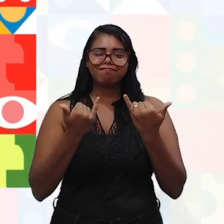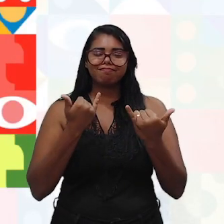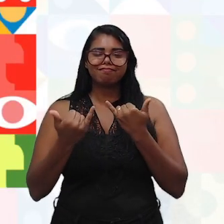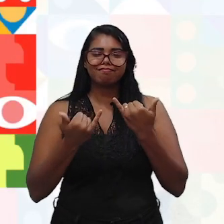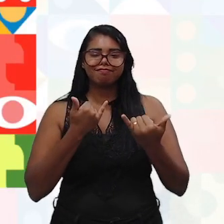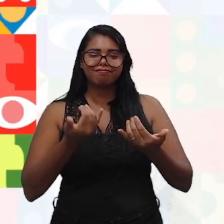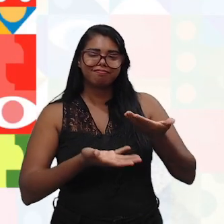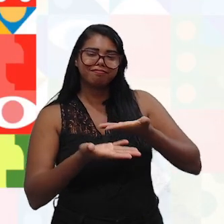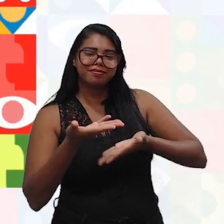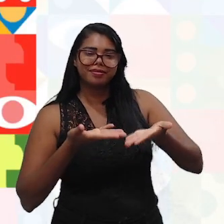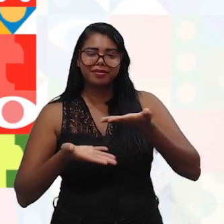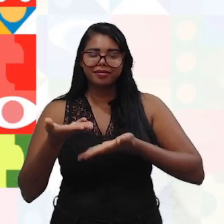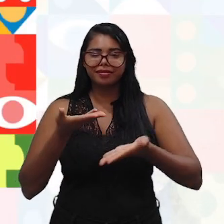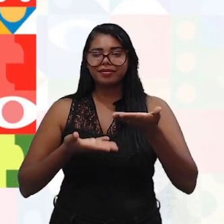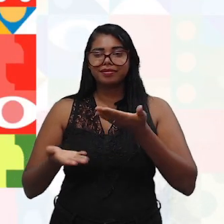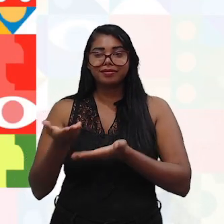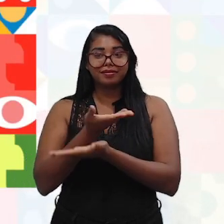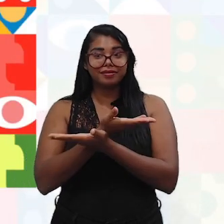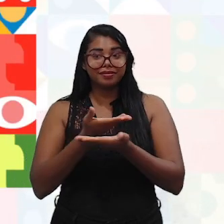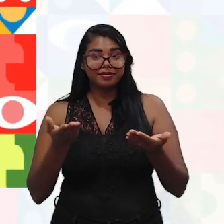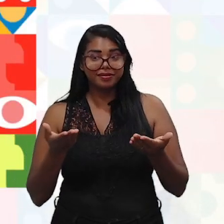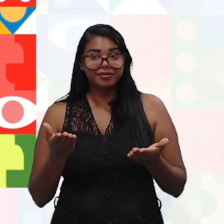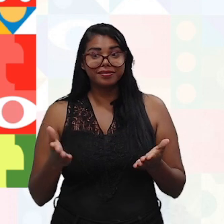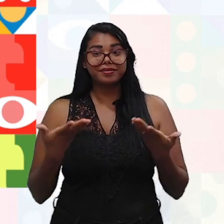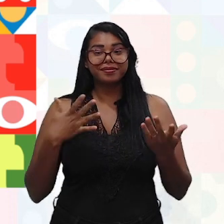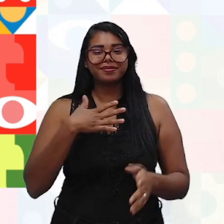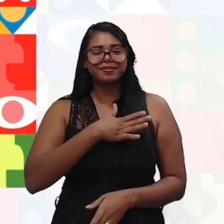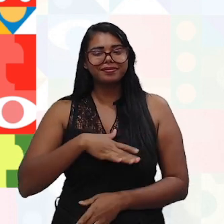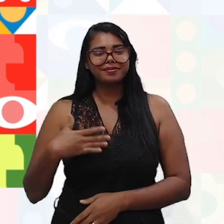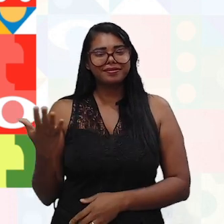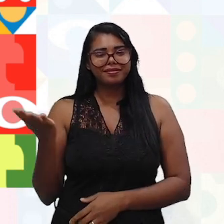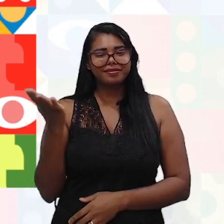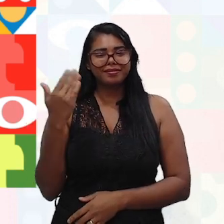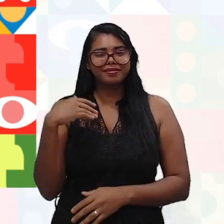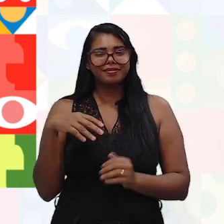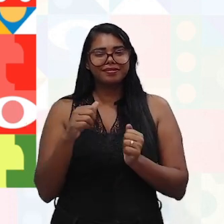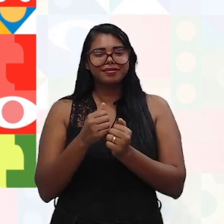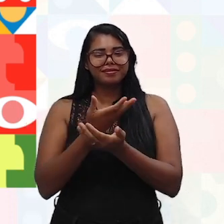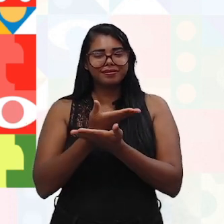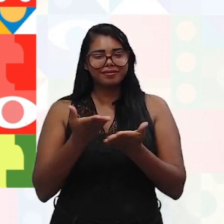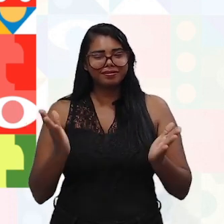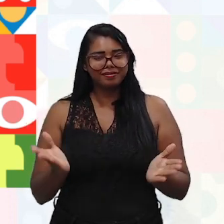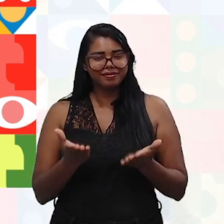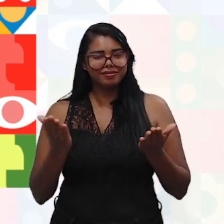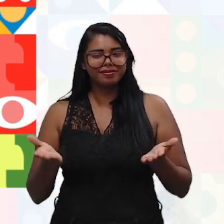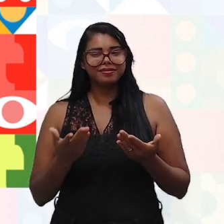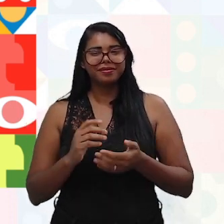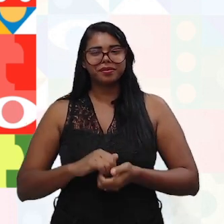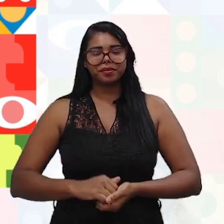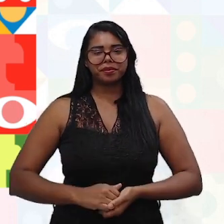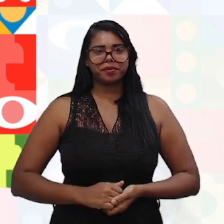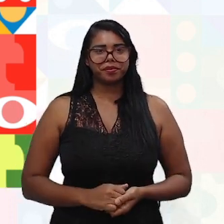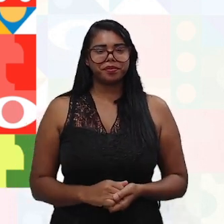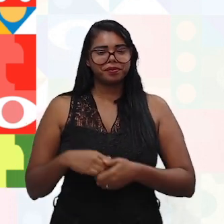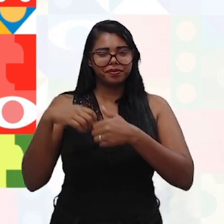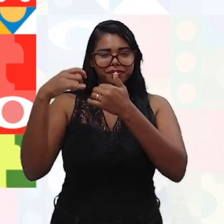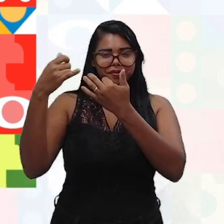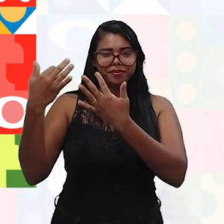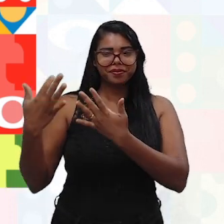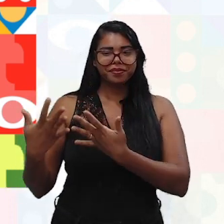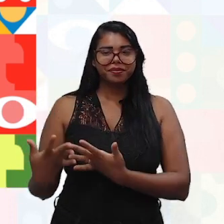para trocar. Eu espero que você se anime e venha com a gente nessa motivação, tá bom? Vou te explicar